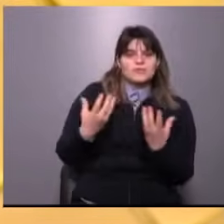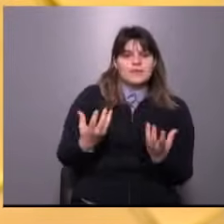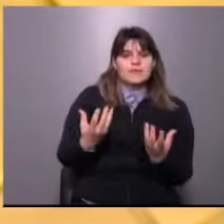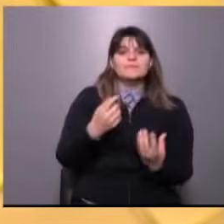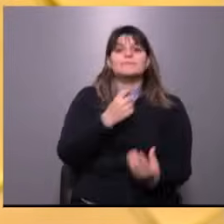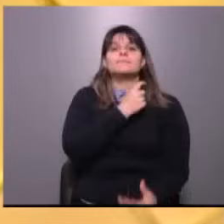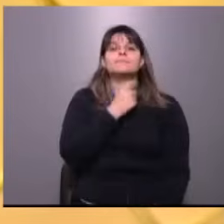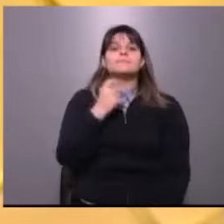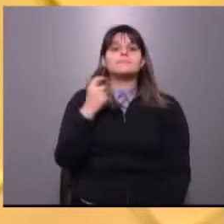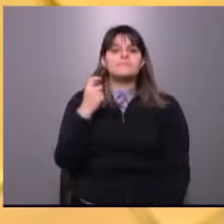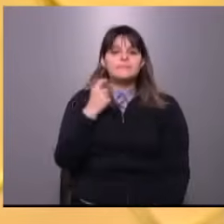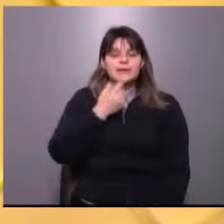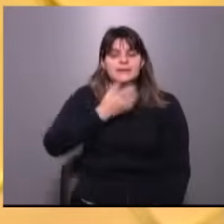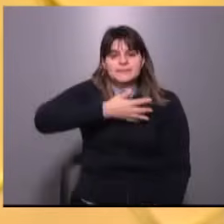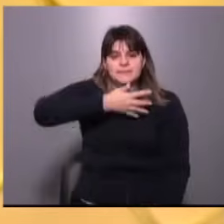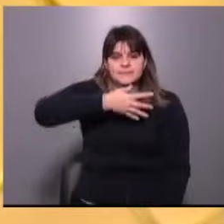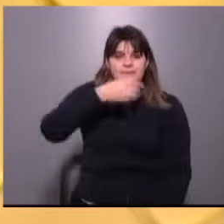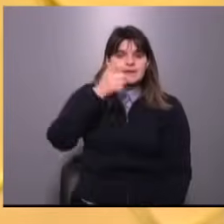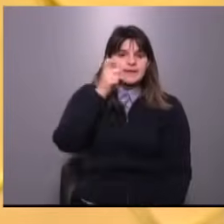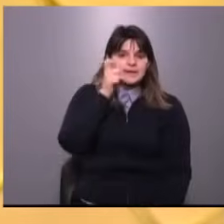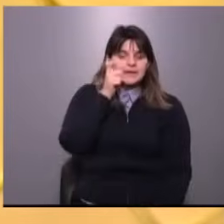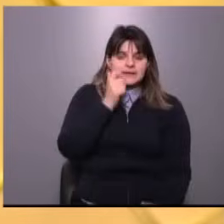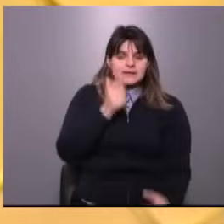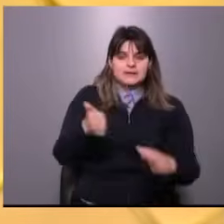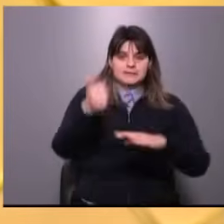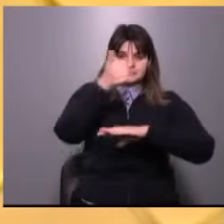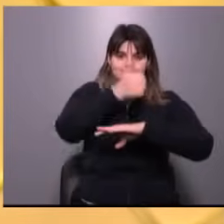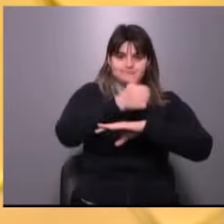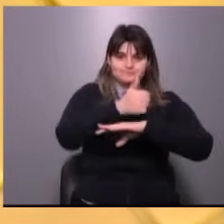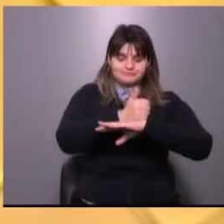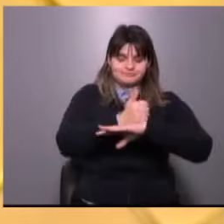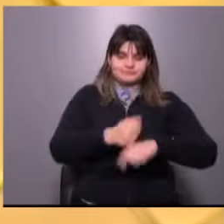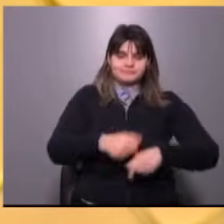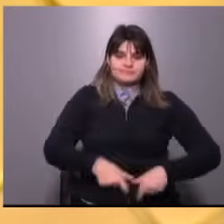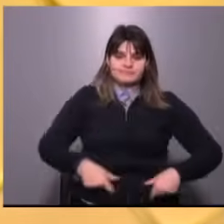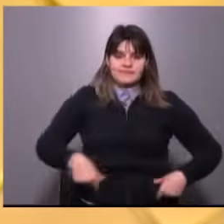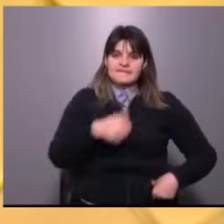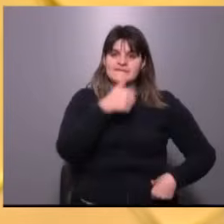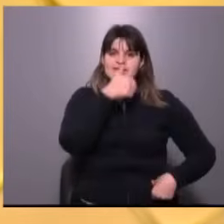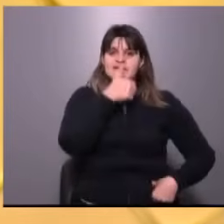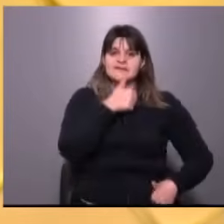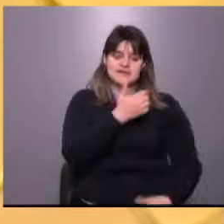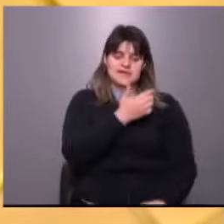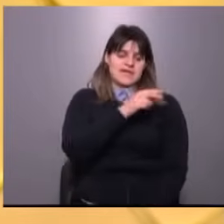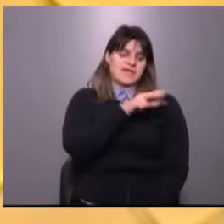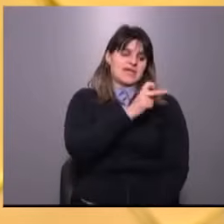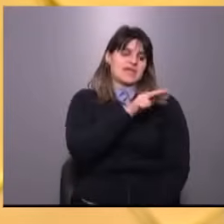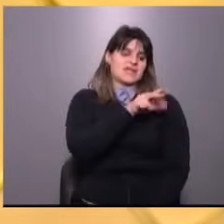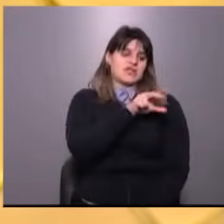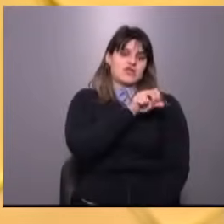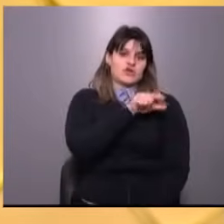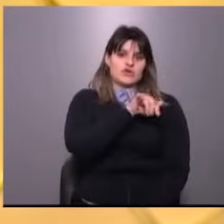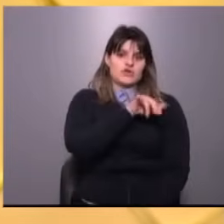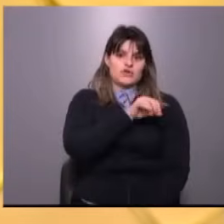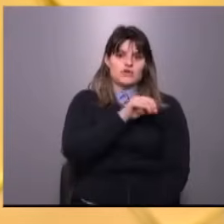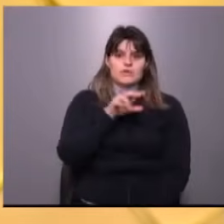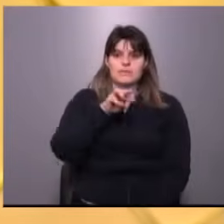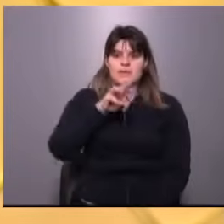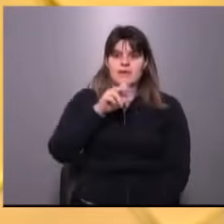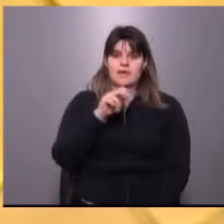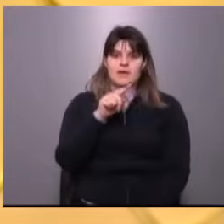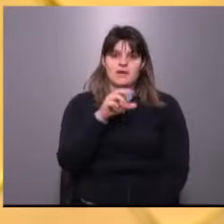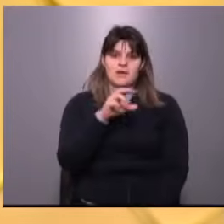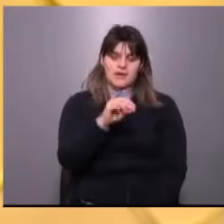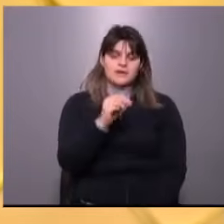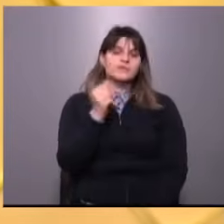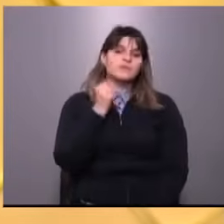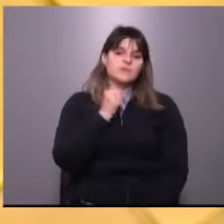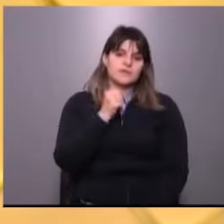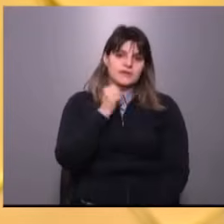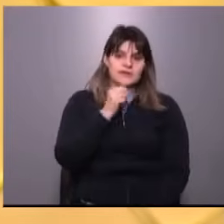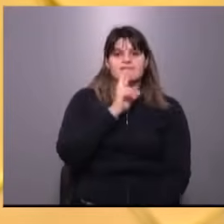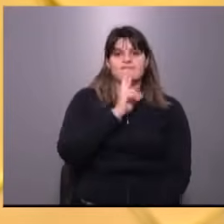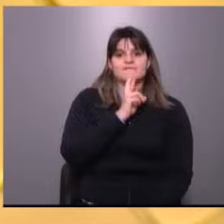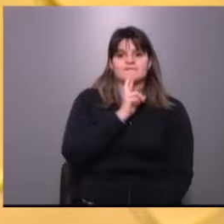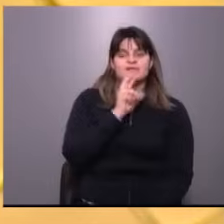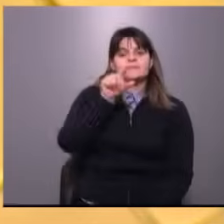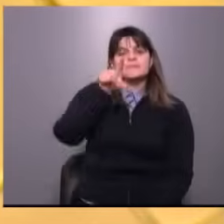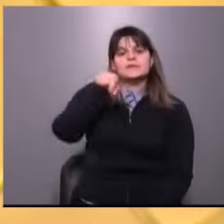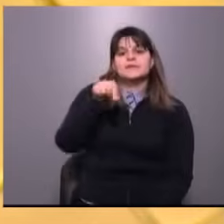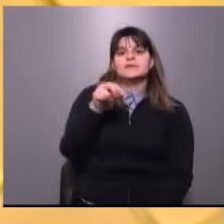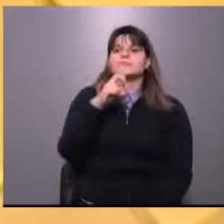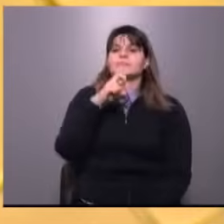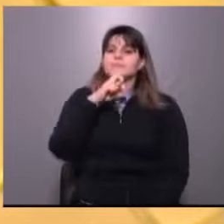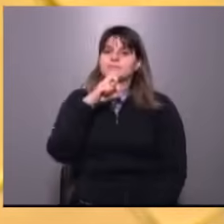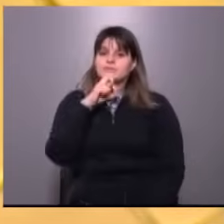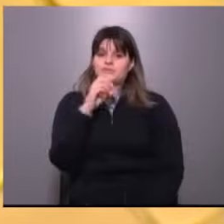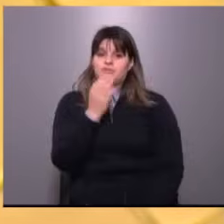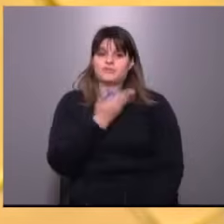almoço, preside a esta nossa celebração o Sr. Cardeal Dom António Marto, Bispo Emérito de Leiria Fátima,